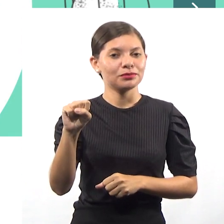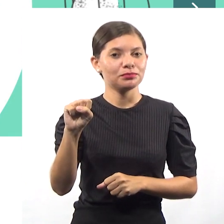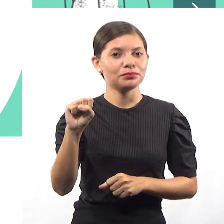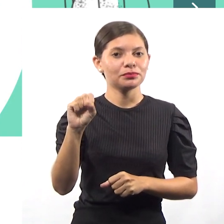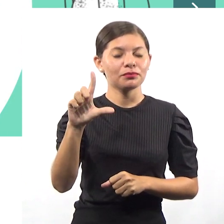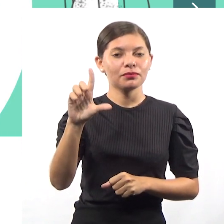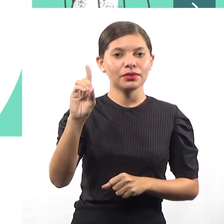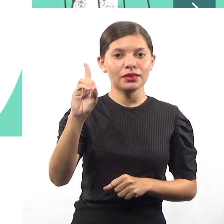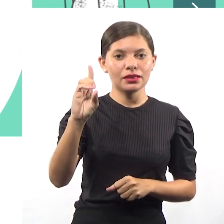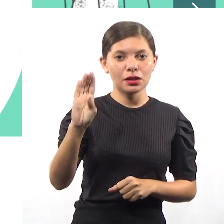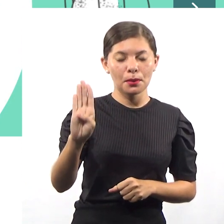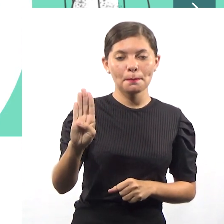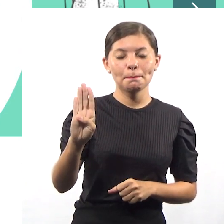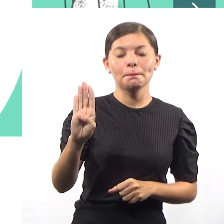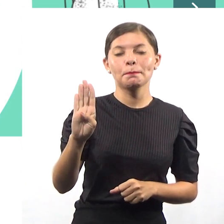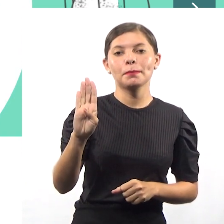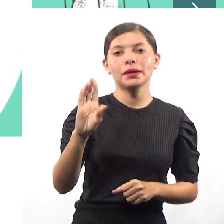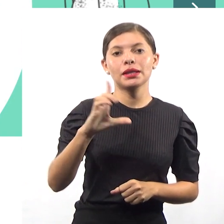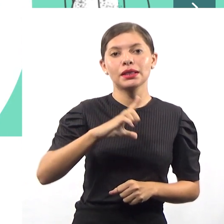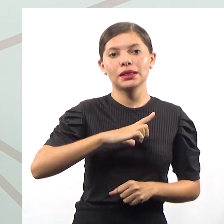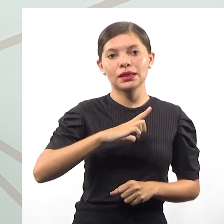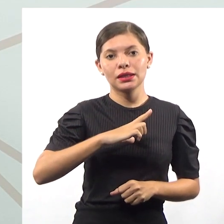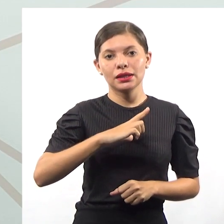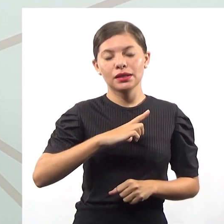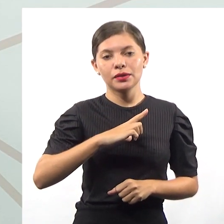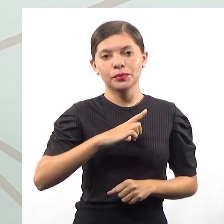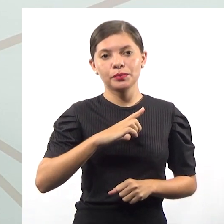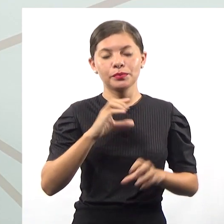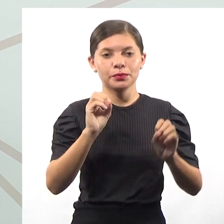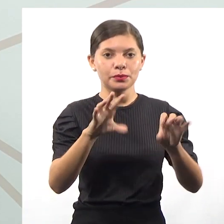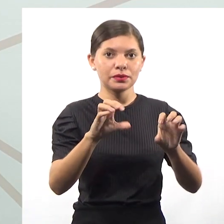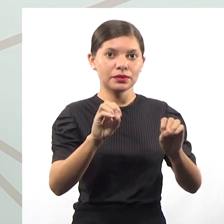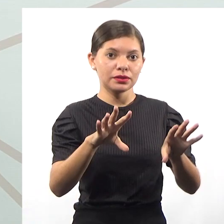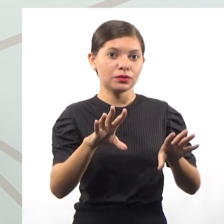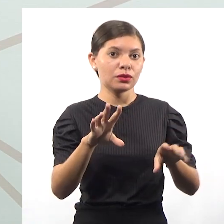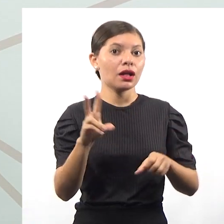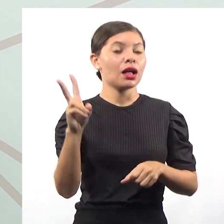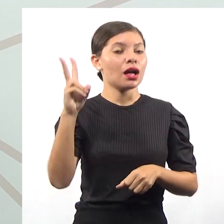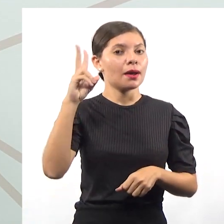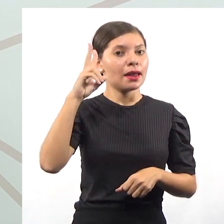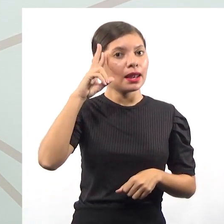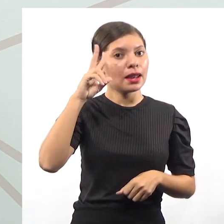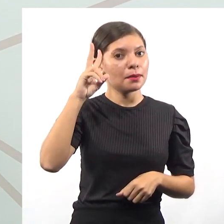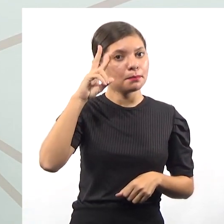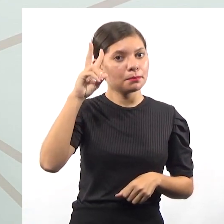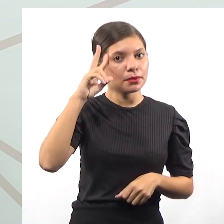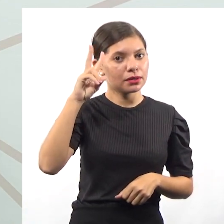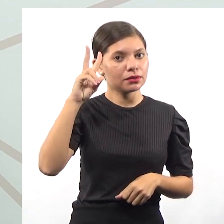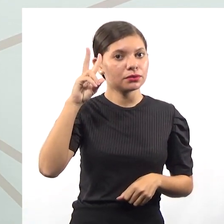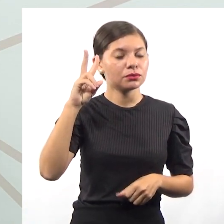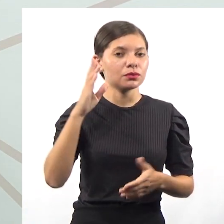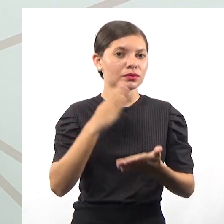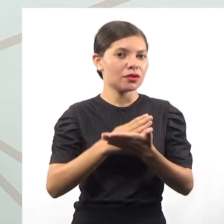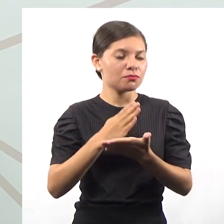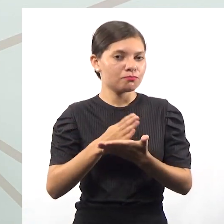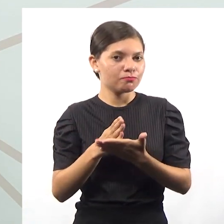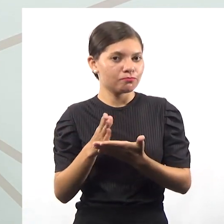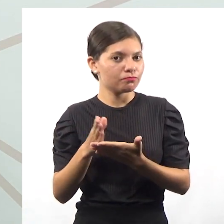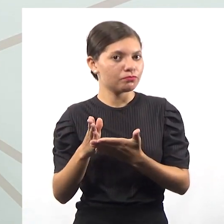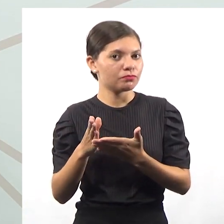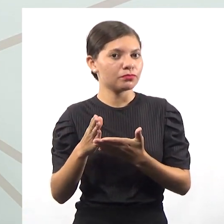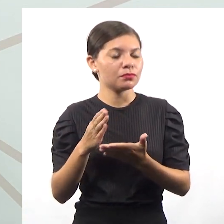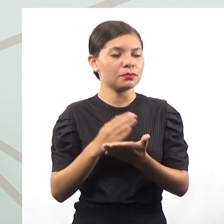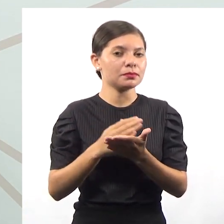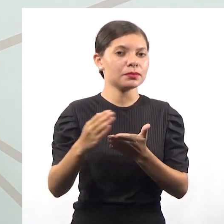fundamental. A LDB prevê o ensino fundamental como, lembrando daquelas divisões que a gente já passou aqui em